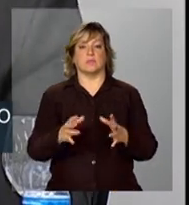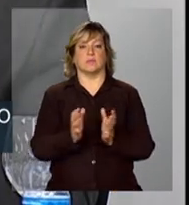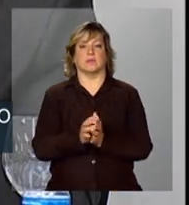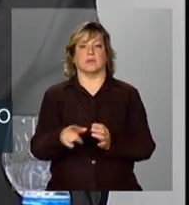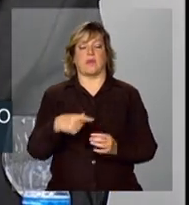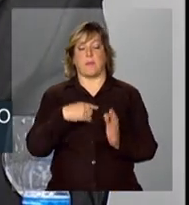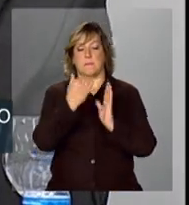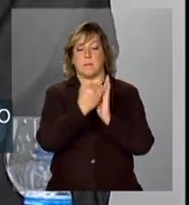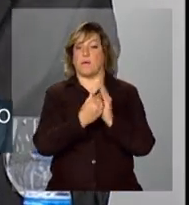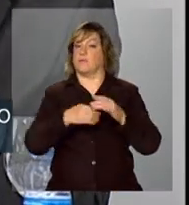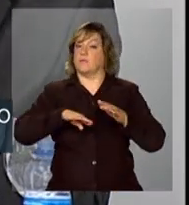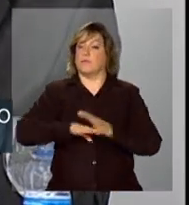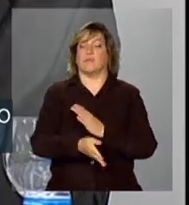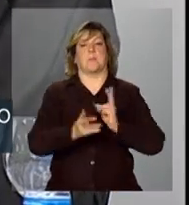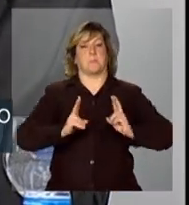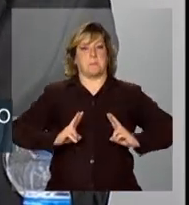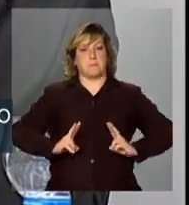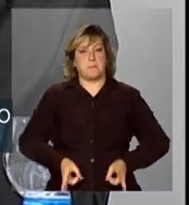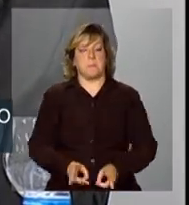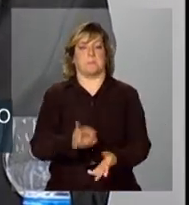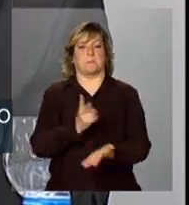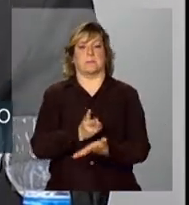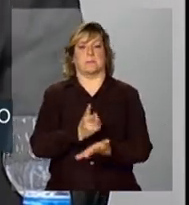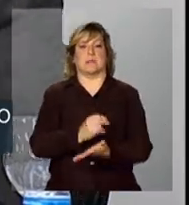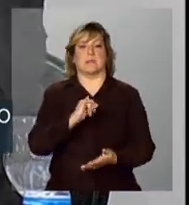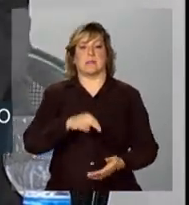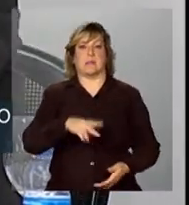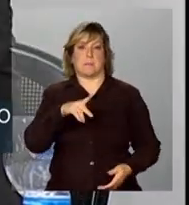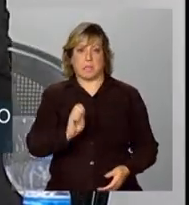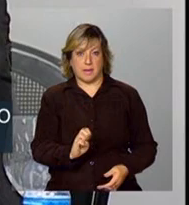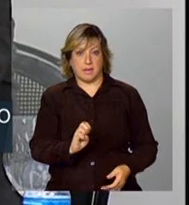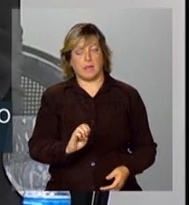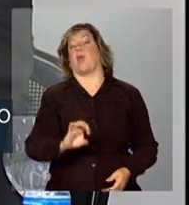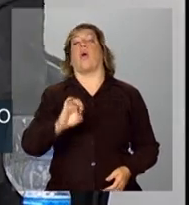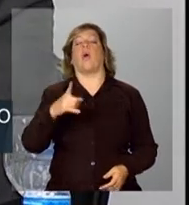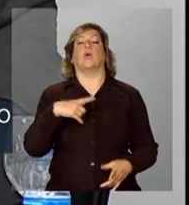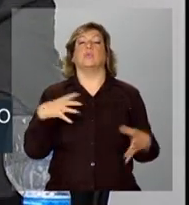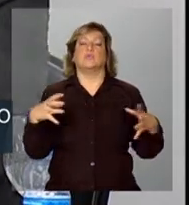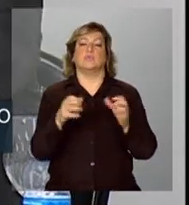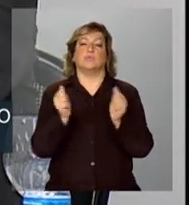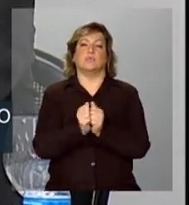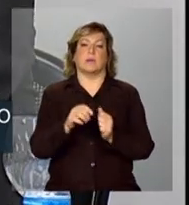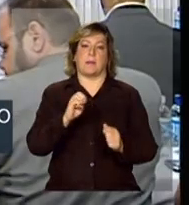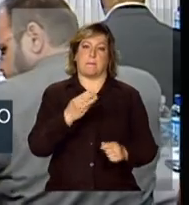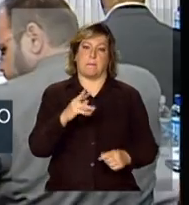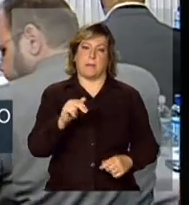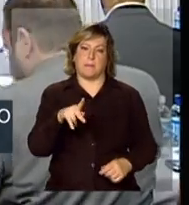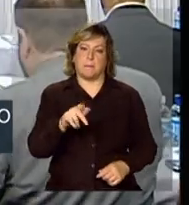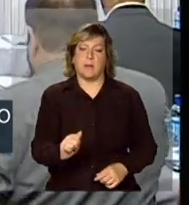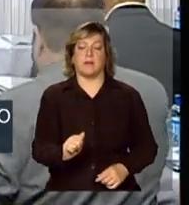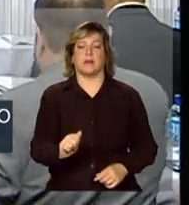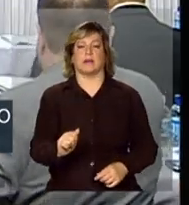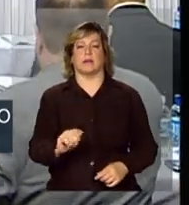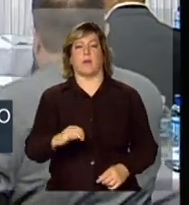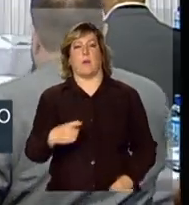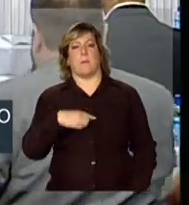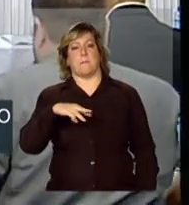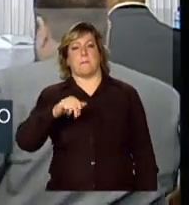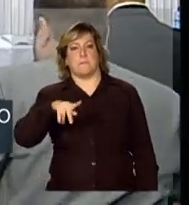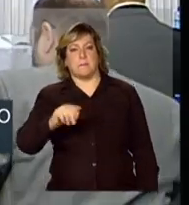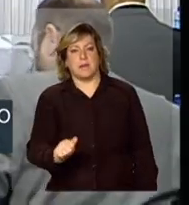programa permanente do INPE ou junto provavelmente com a Embrapa, com